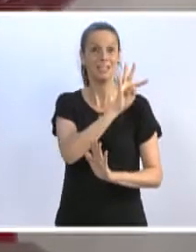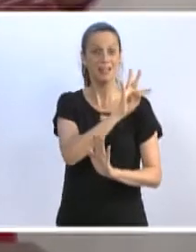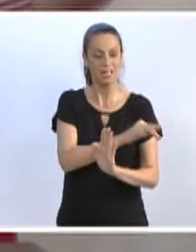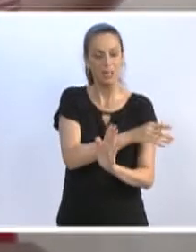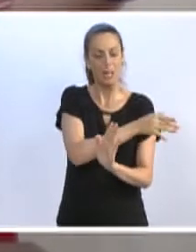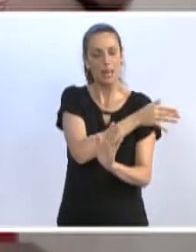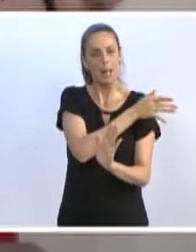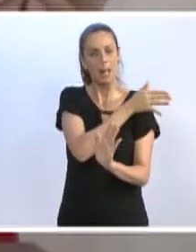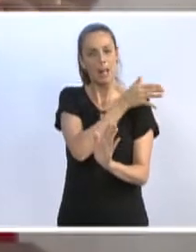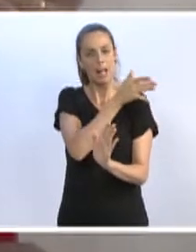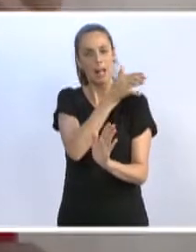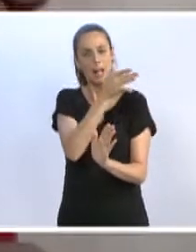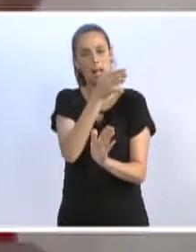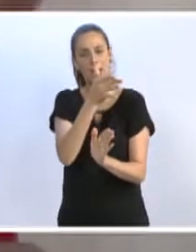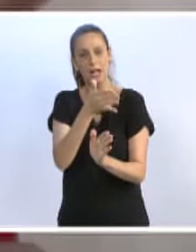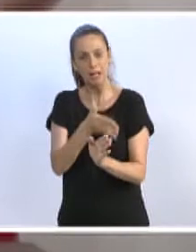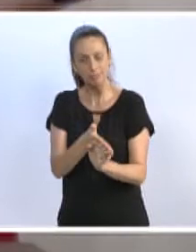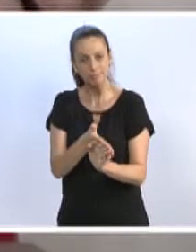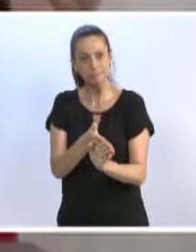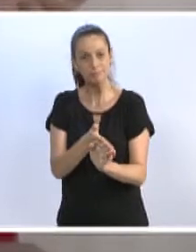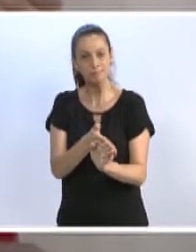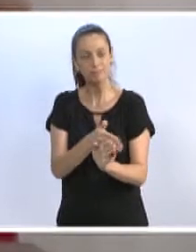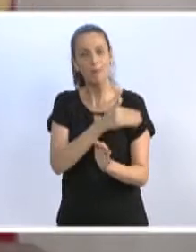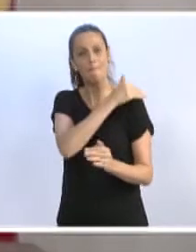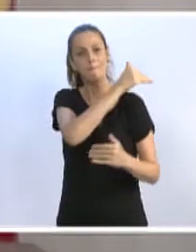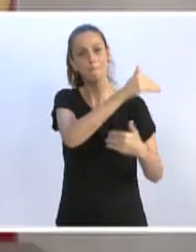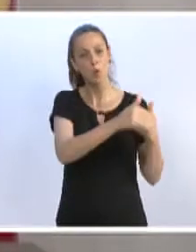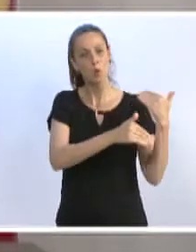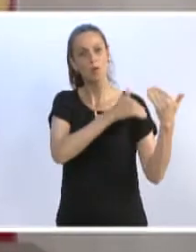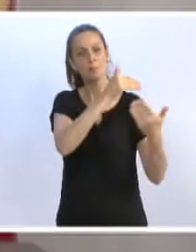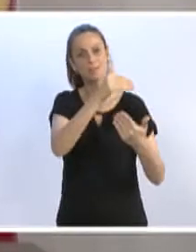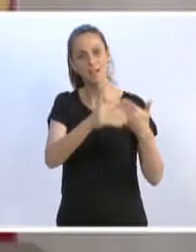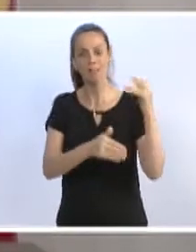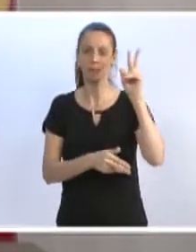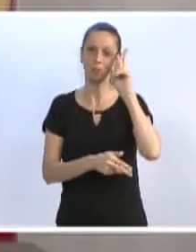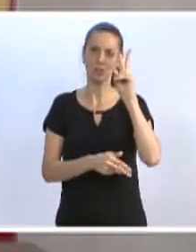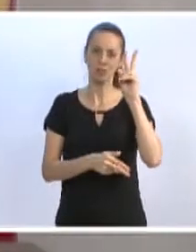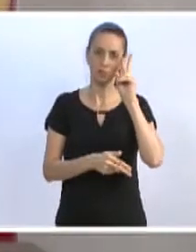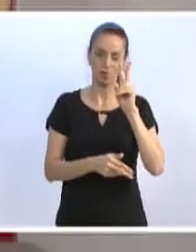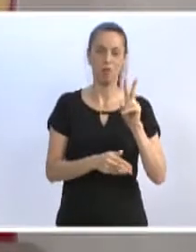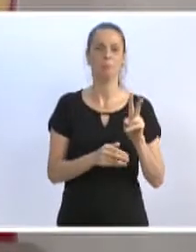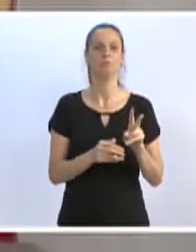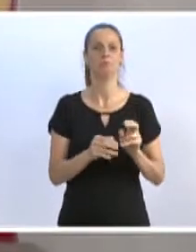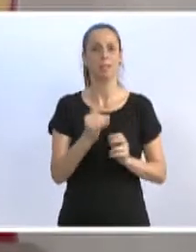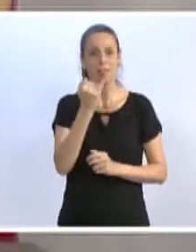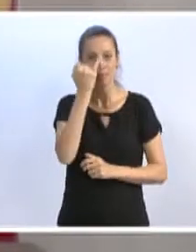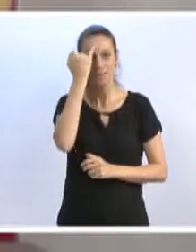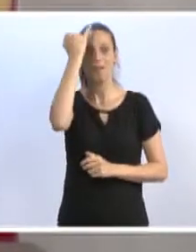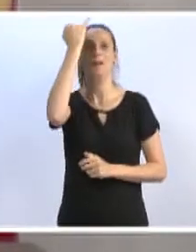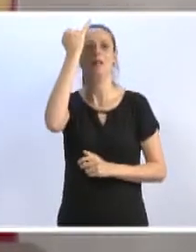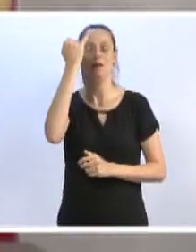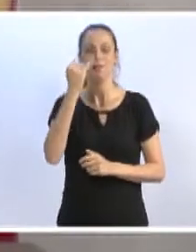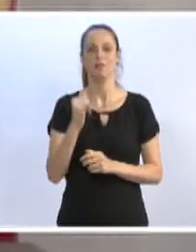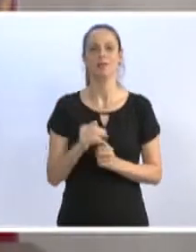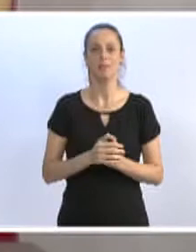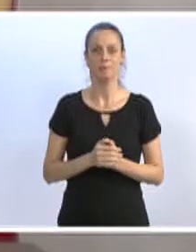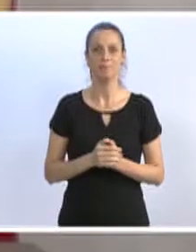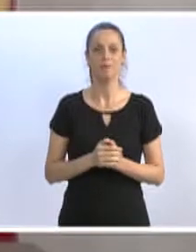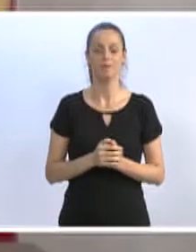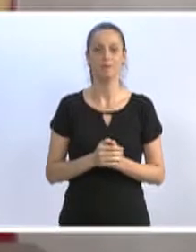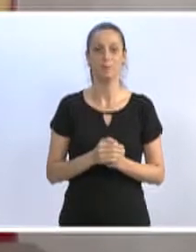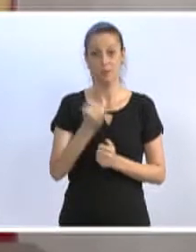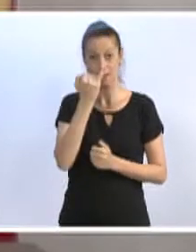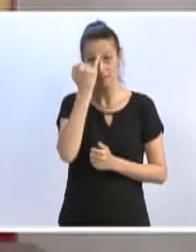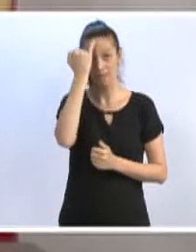por todos os processos históricos. Ideais foram elevados e